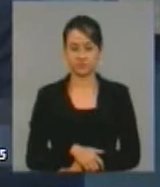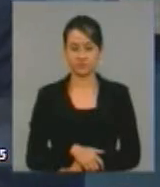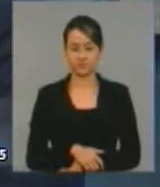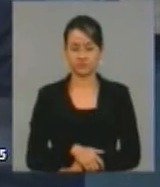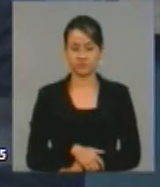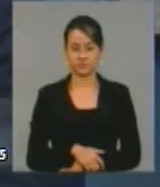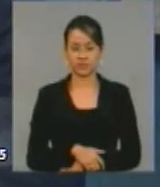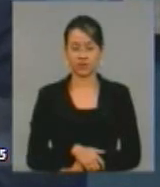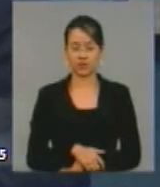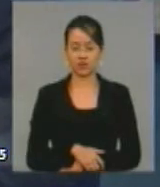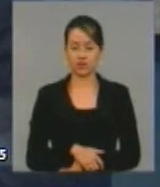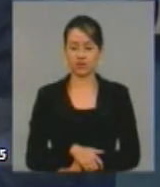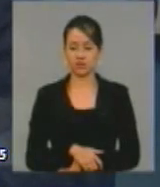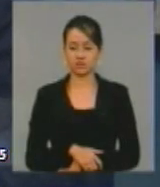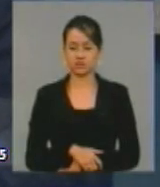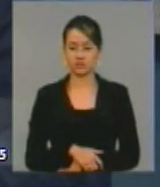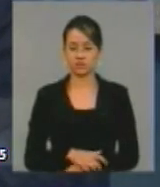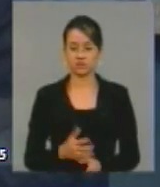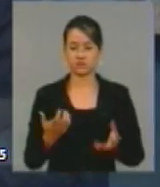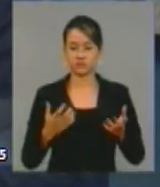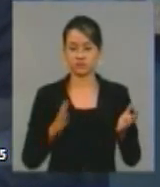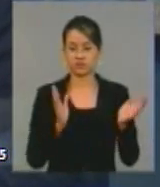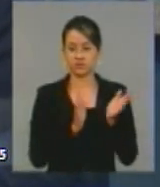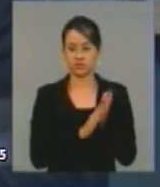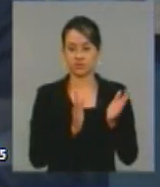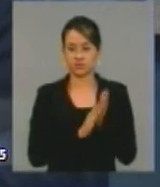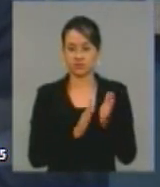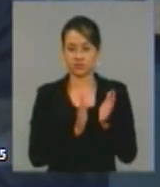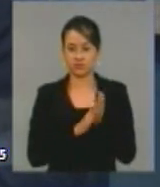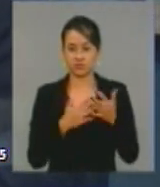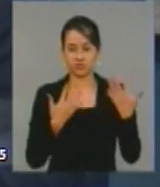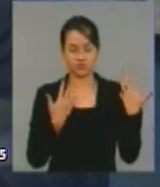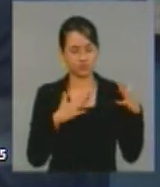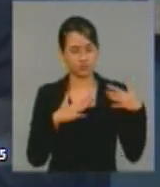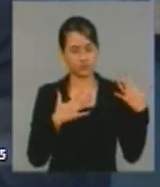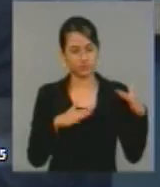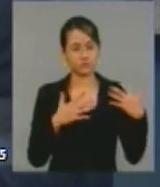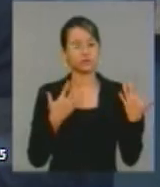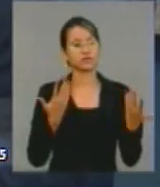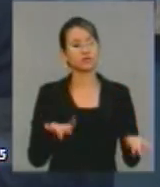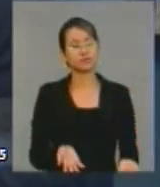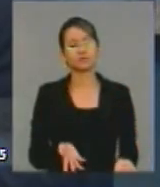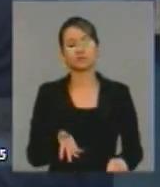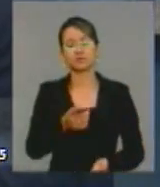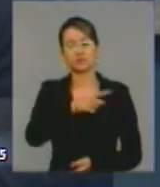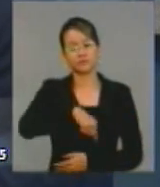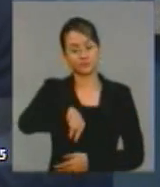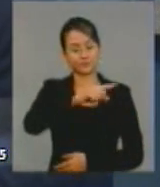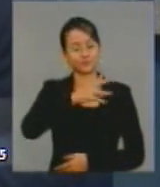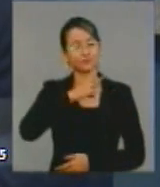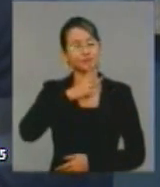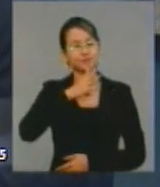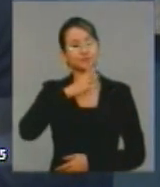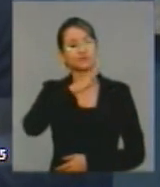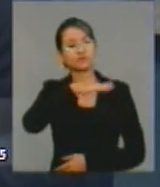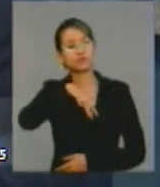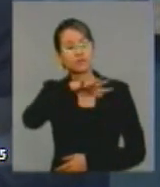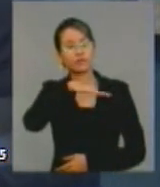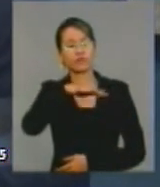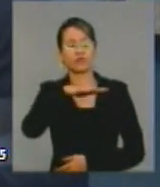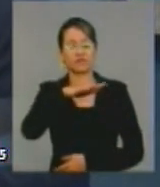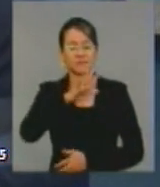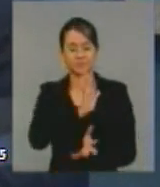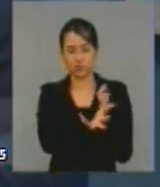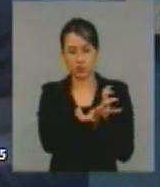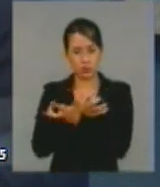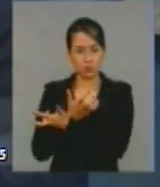Gostaria de parabenizá-lo pela demonstração de conhecimento da realidade da